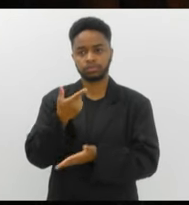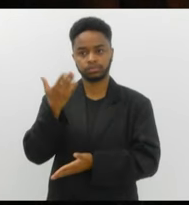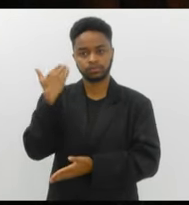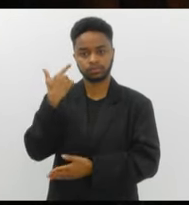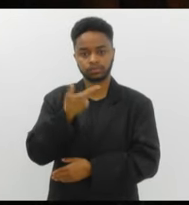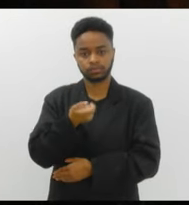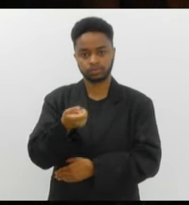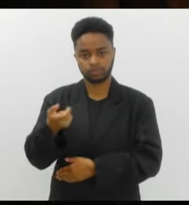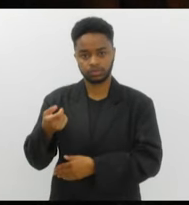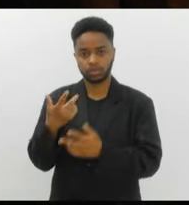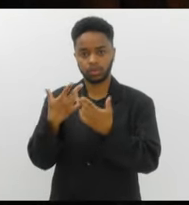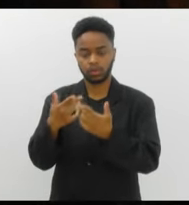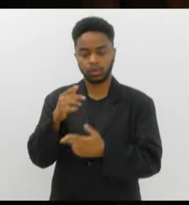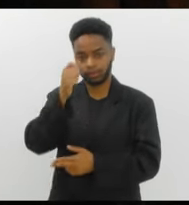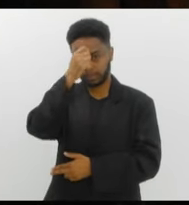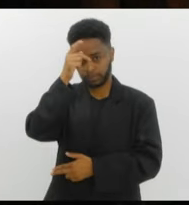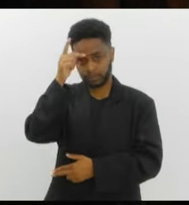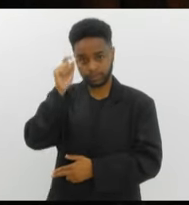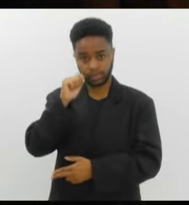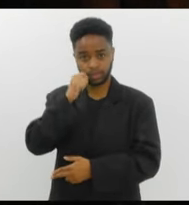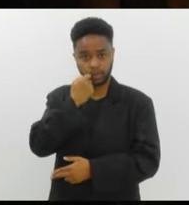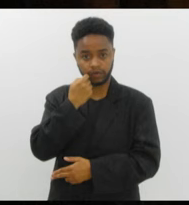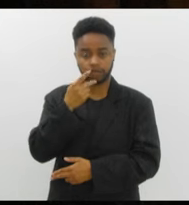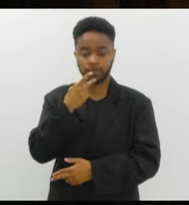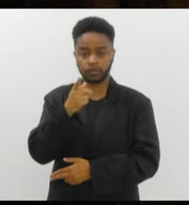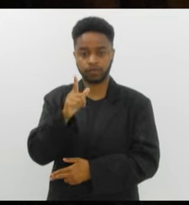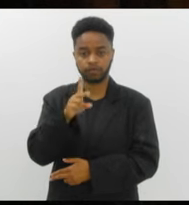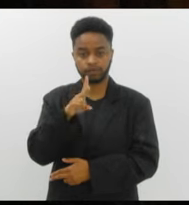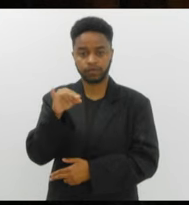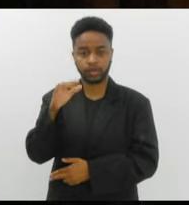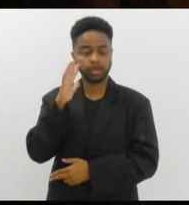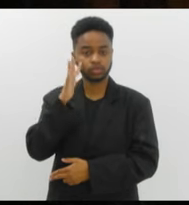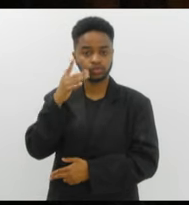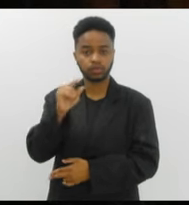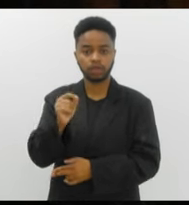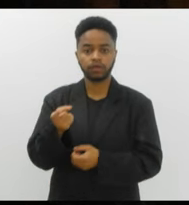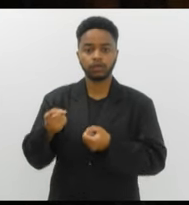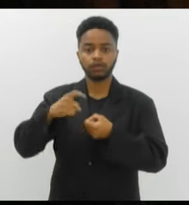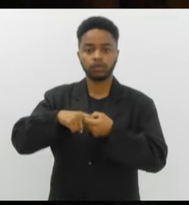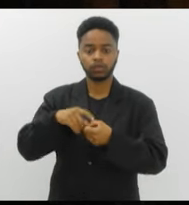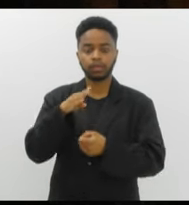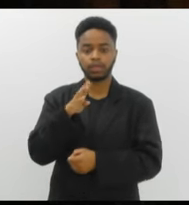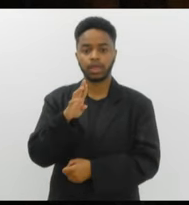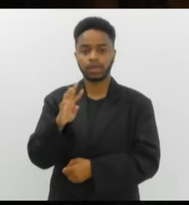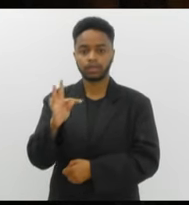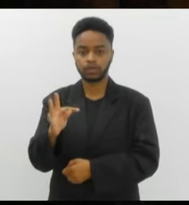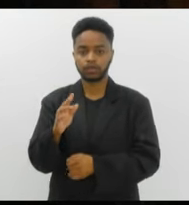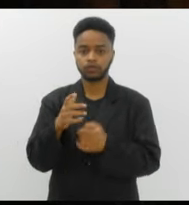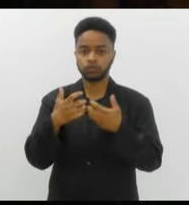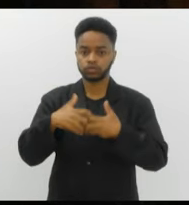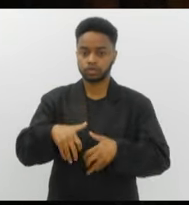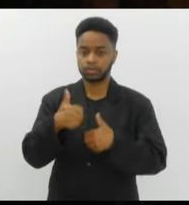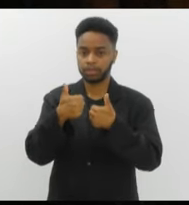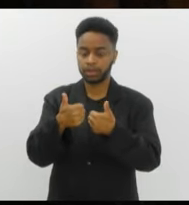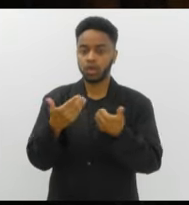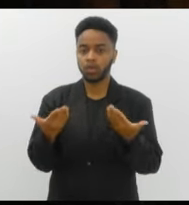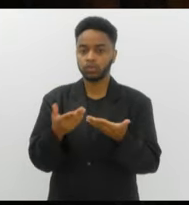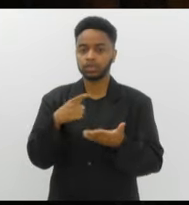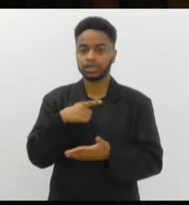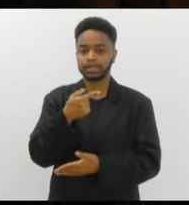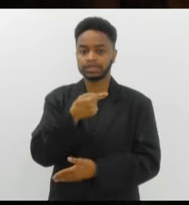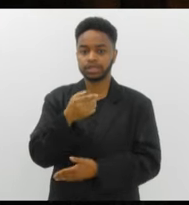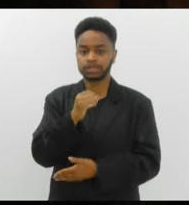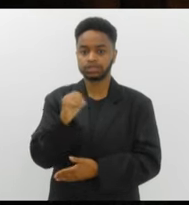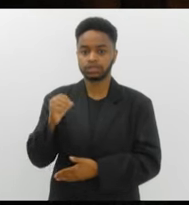aquilo que o prefeito Eduardo Paes disse que ia resolver, voltar com o sistema de BRT funcionando, que hoje tem 700 ônibus